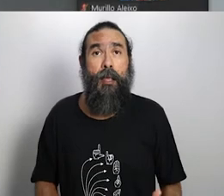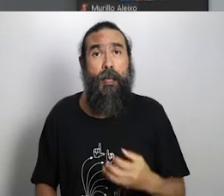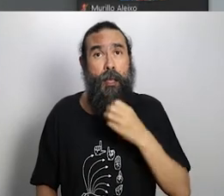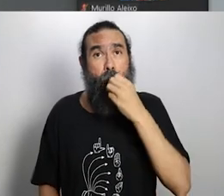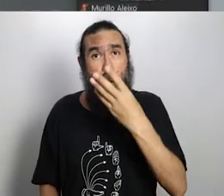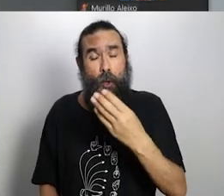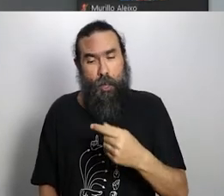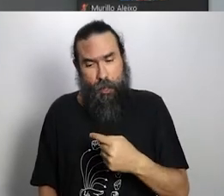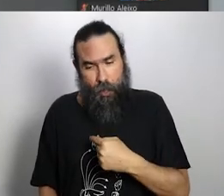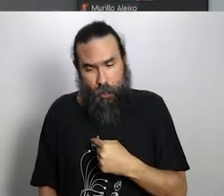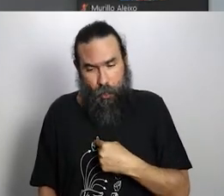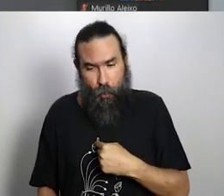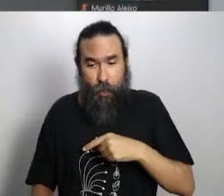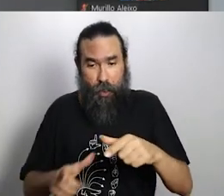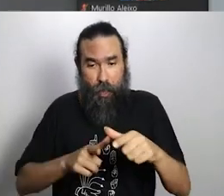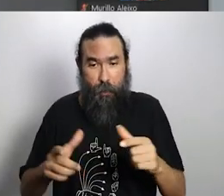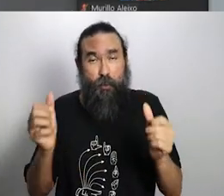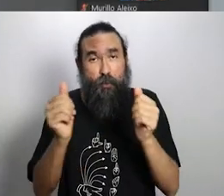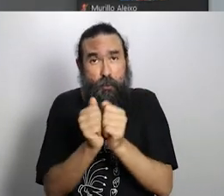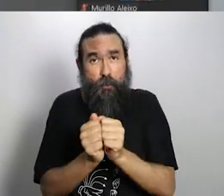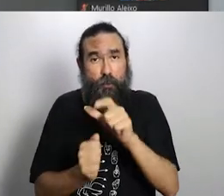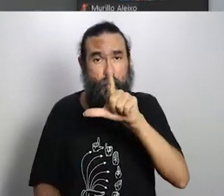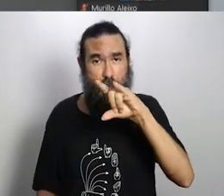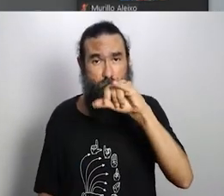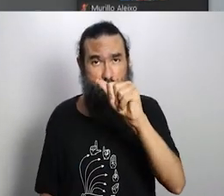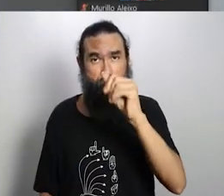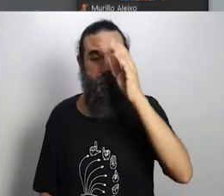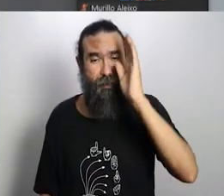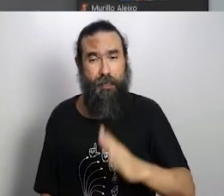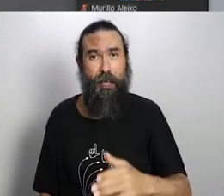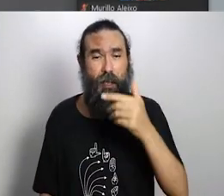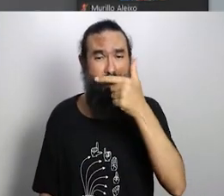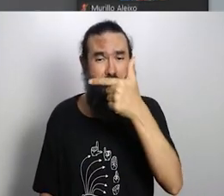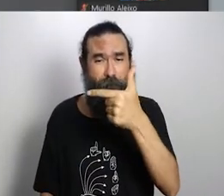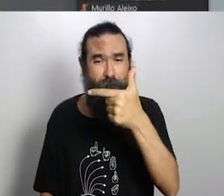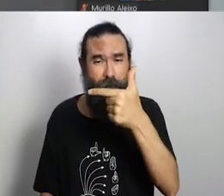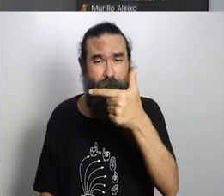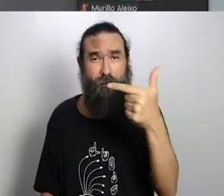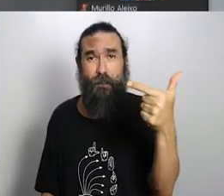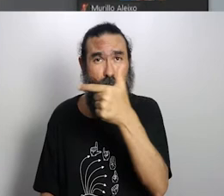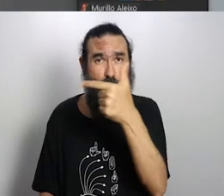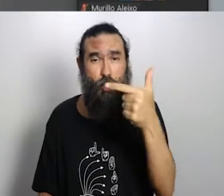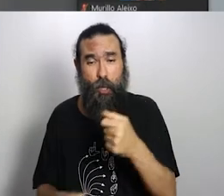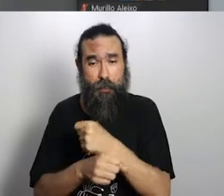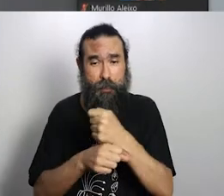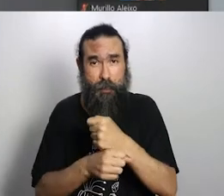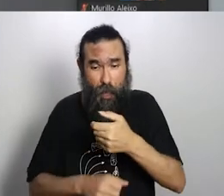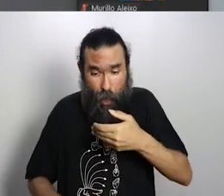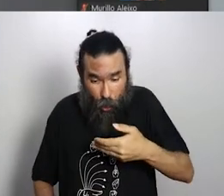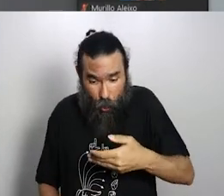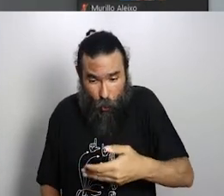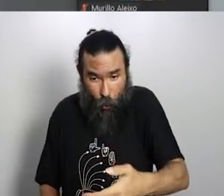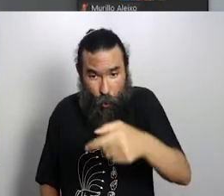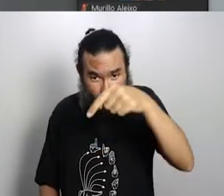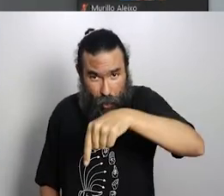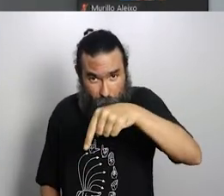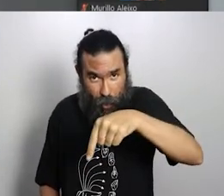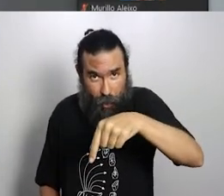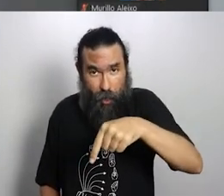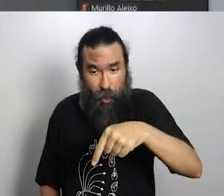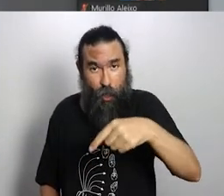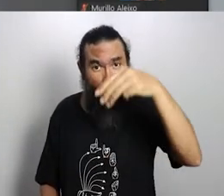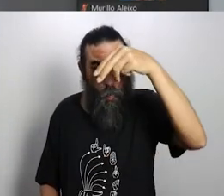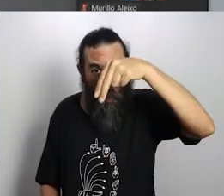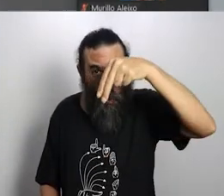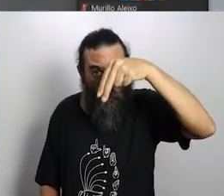novembro, né? Desde novembro de 97, né? Para mim, a experiência de trabalhar com artista popular, de cultura popular,